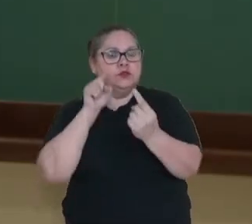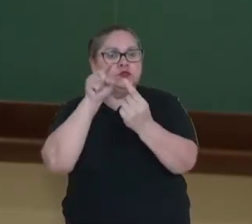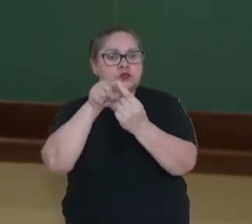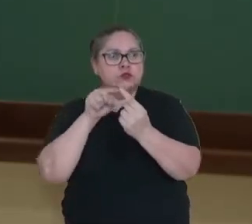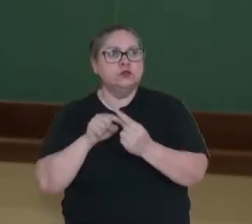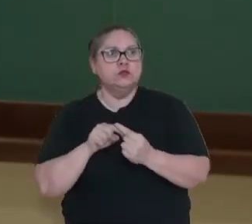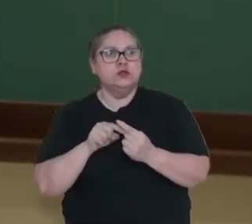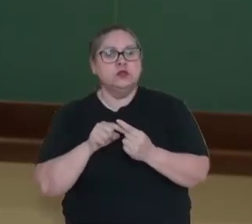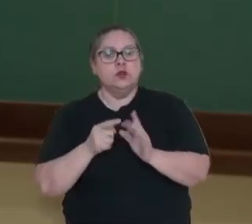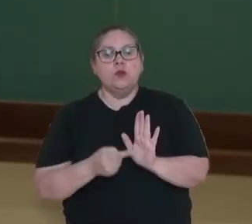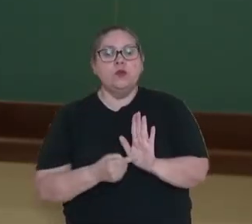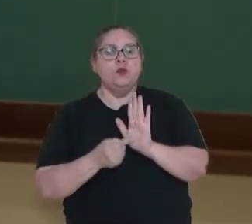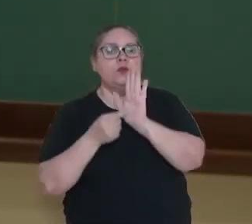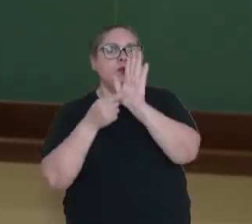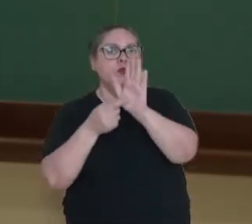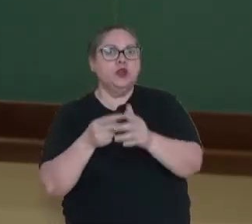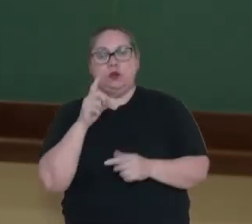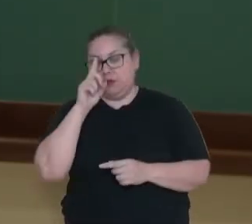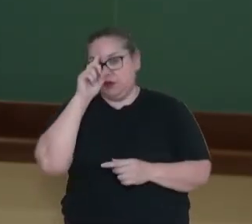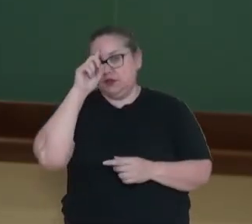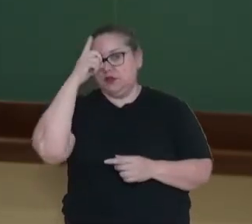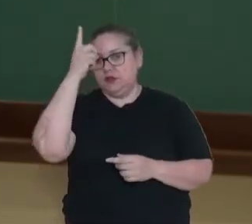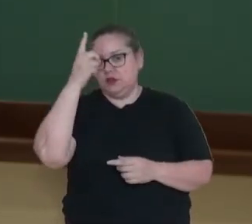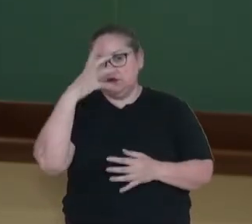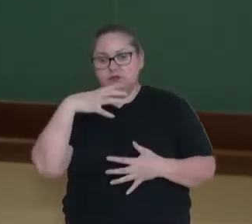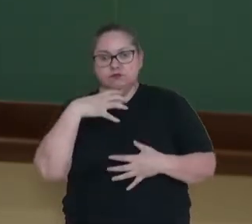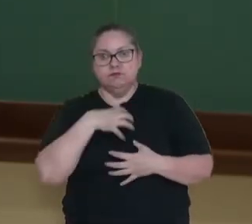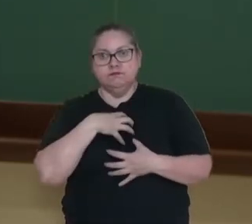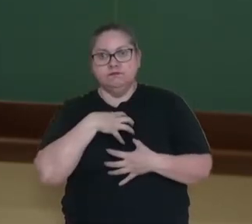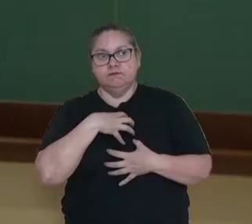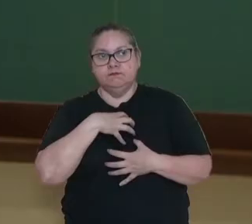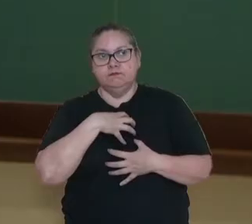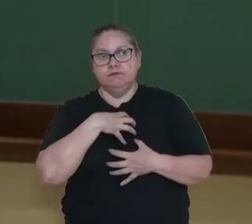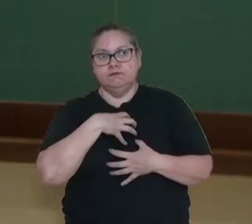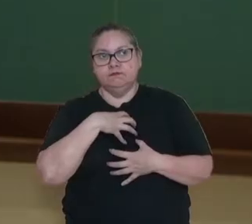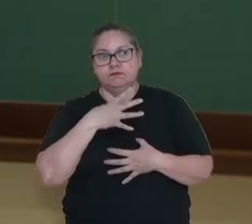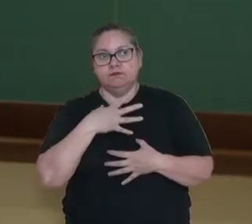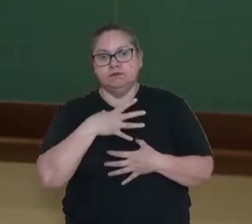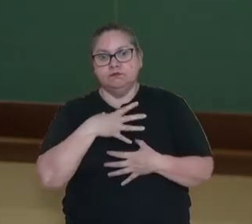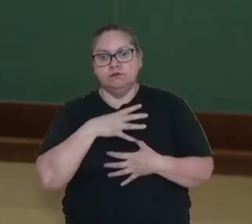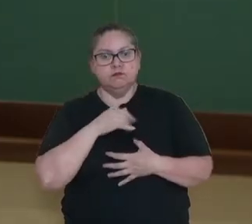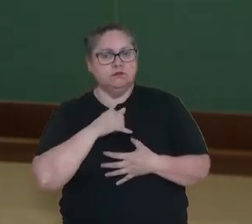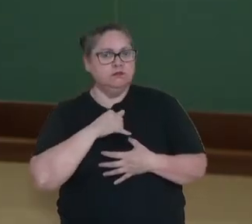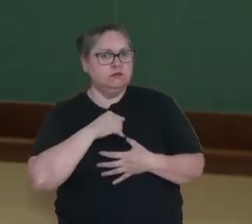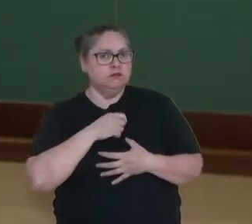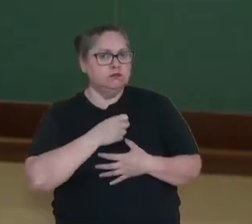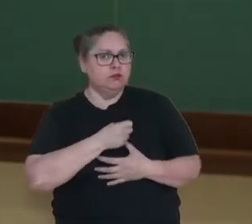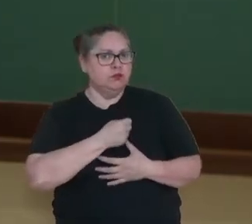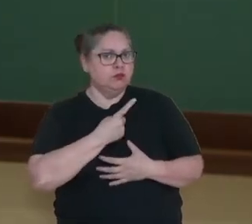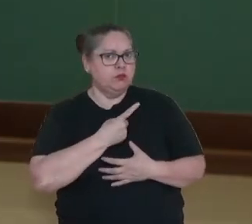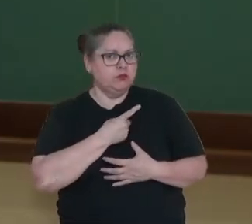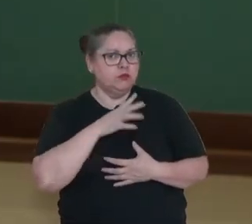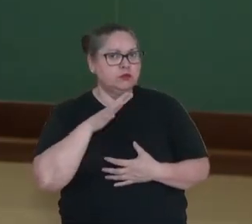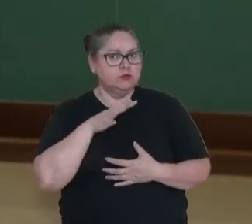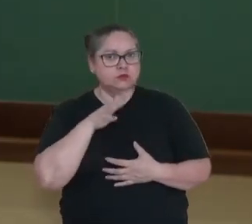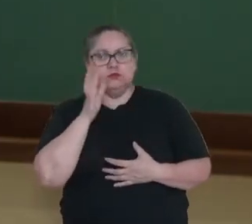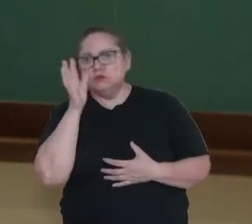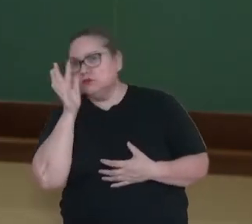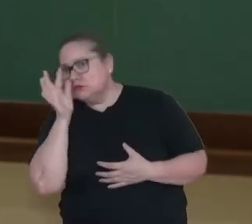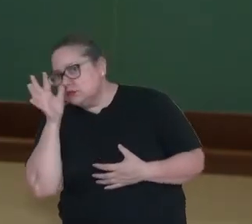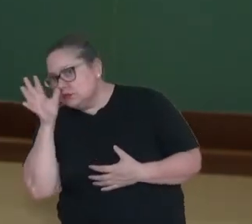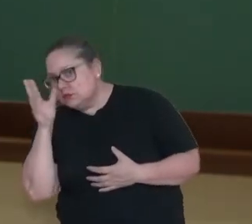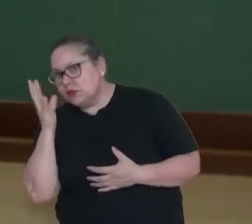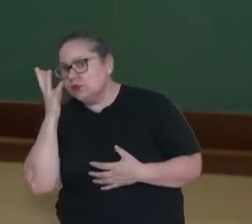de transmitir uma ideia ou sensação, como o estranhamento, a curiosidade,